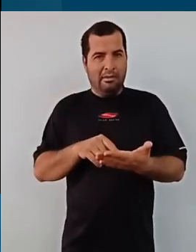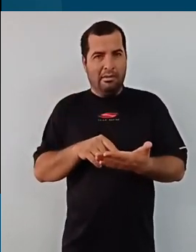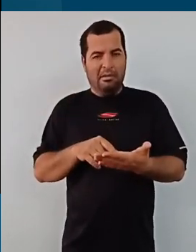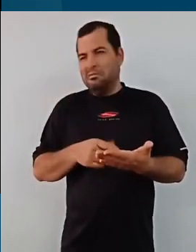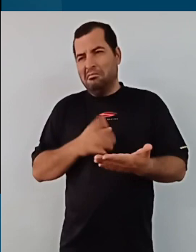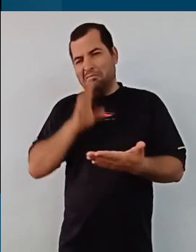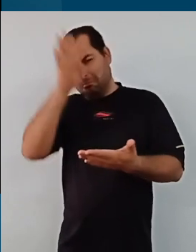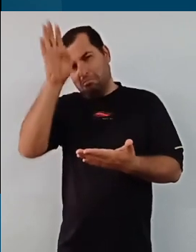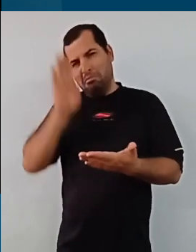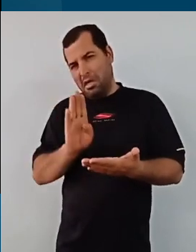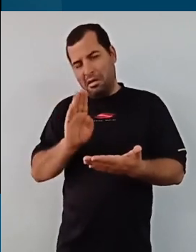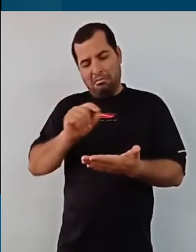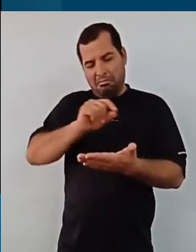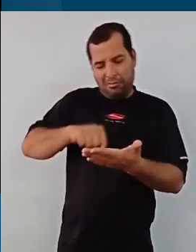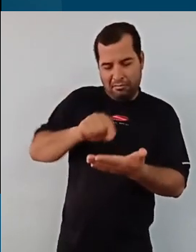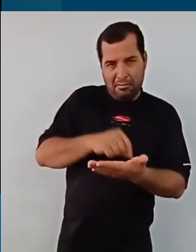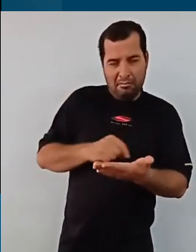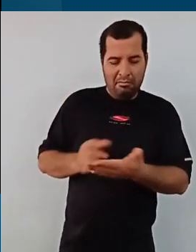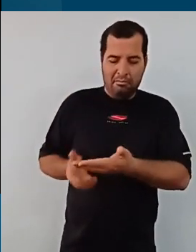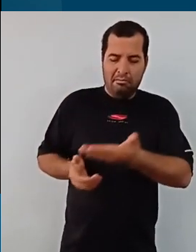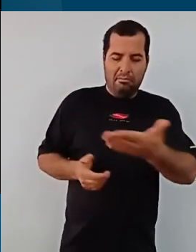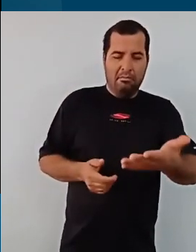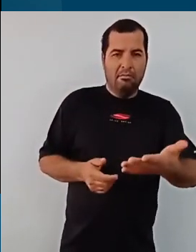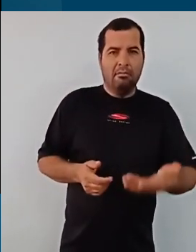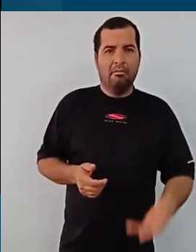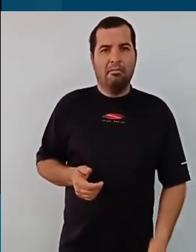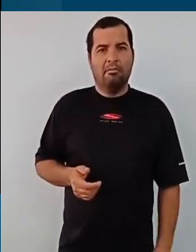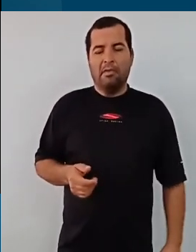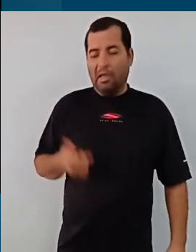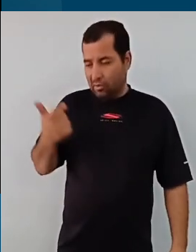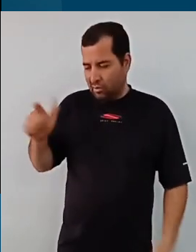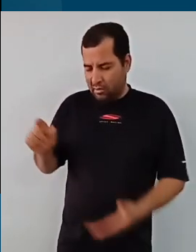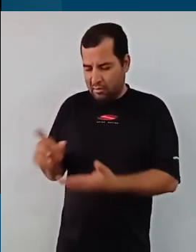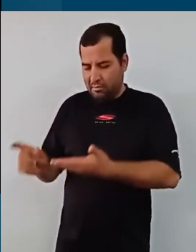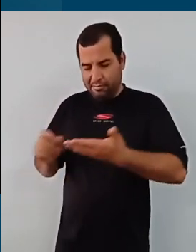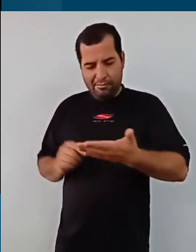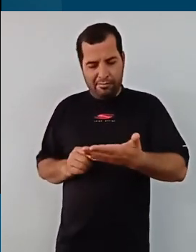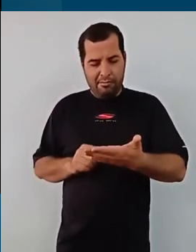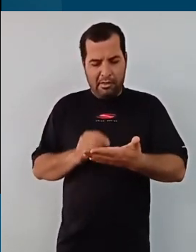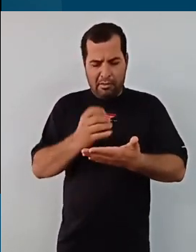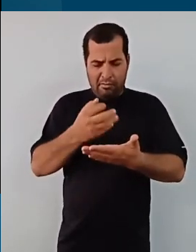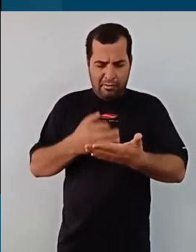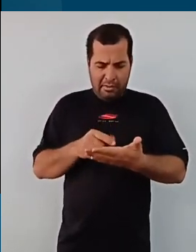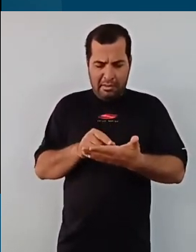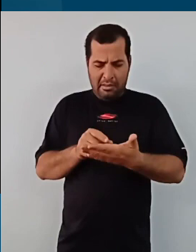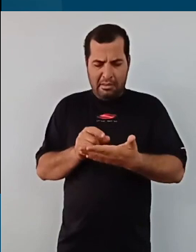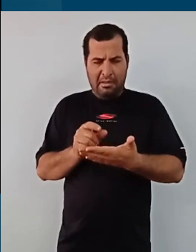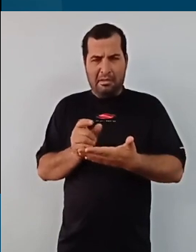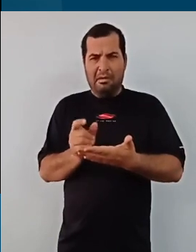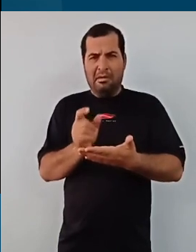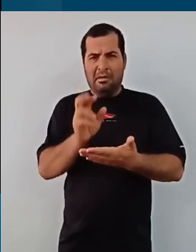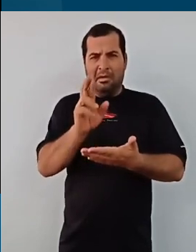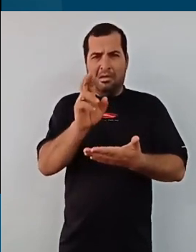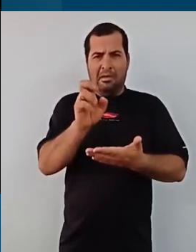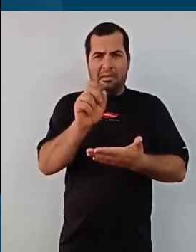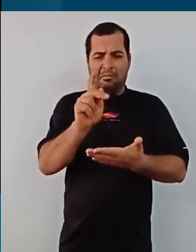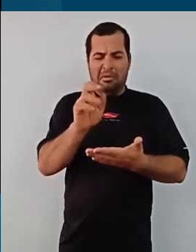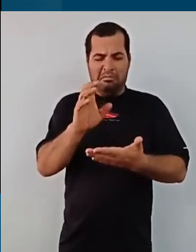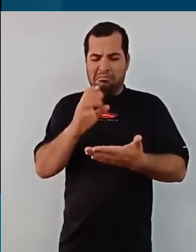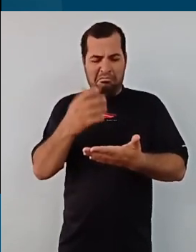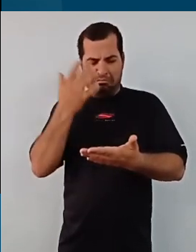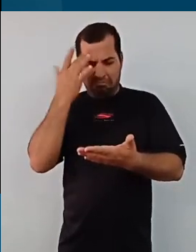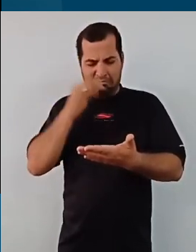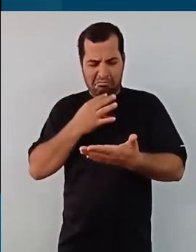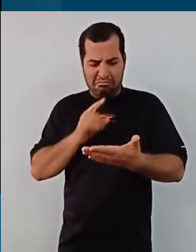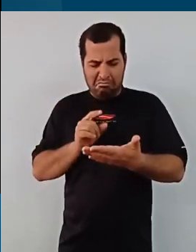alternativa B, próxima palavra, encontra o próximo texto, encontra a palavra respectivamente, não sei o que